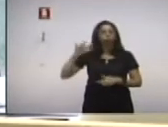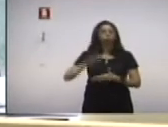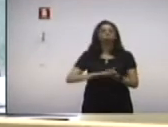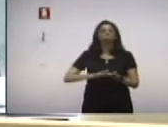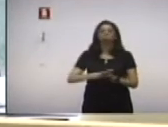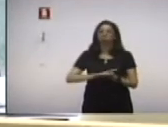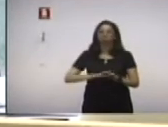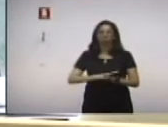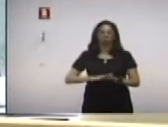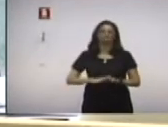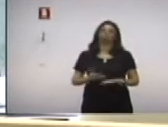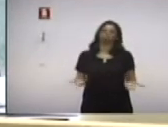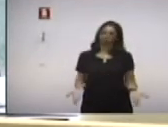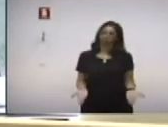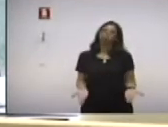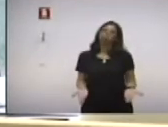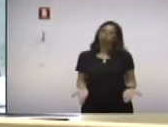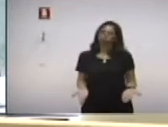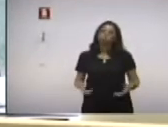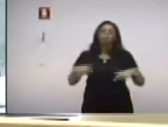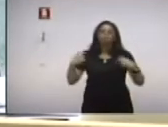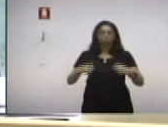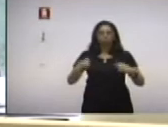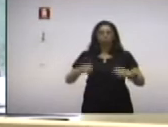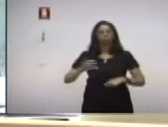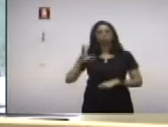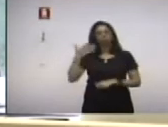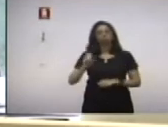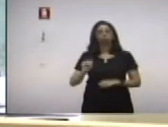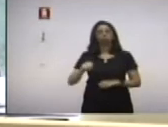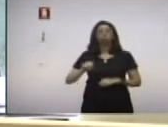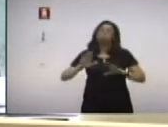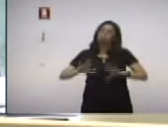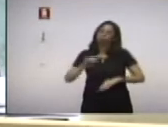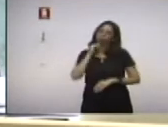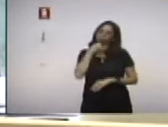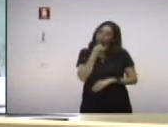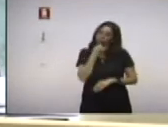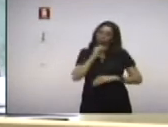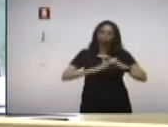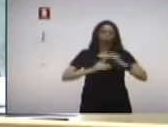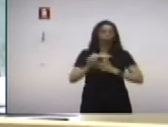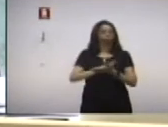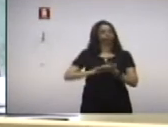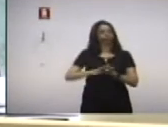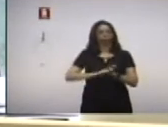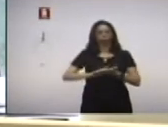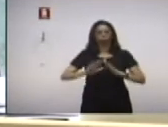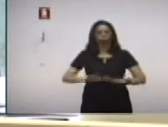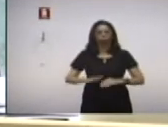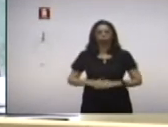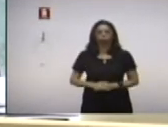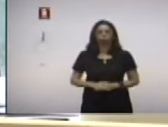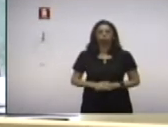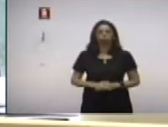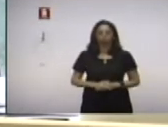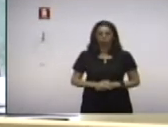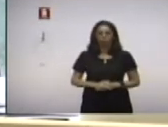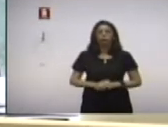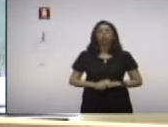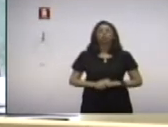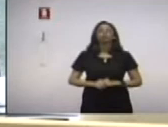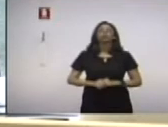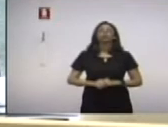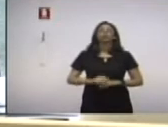então ela já teve tempo hábil o suficiente para consertar mas infelizmente não fez o serviço que